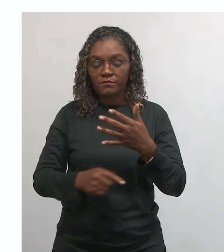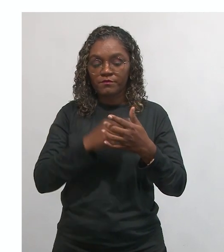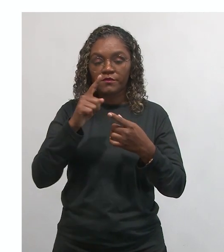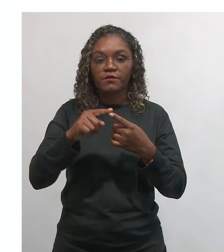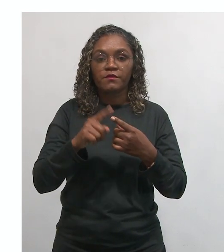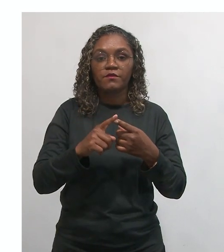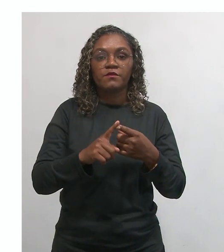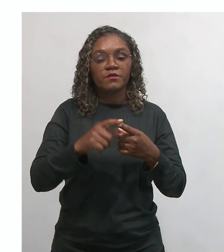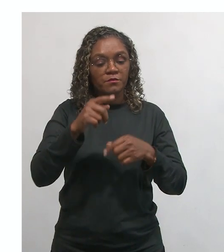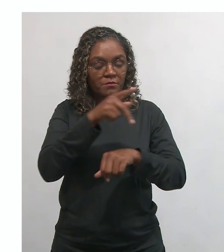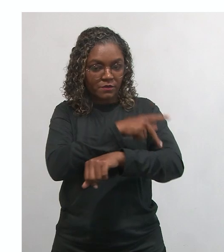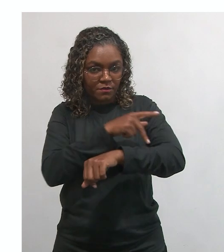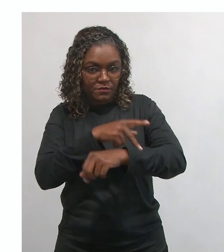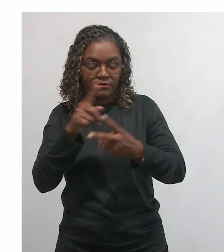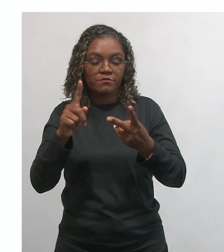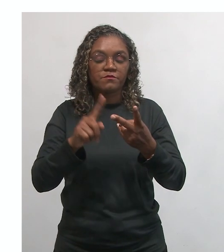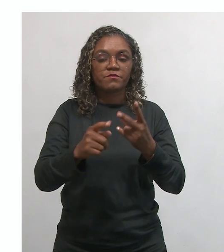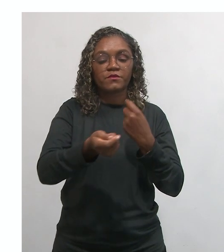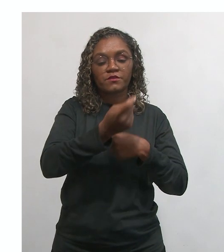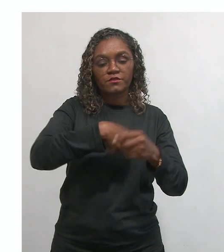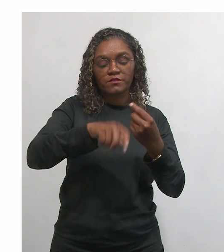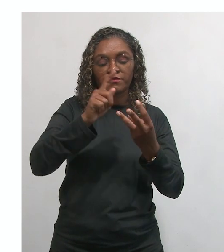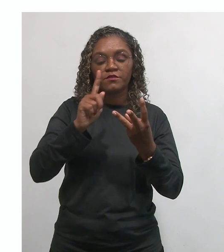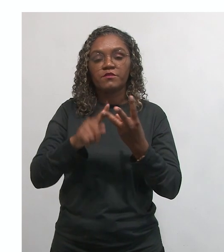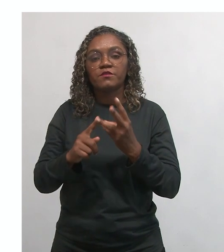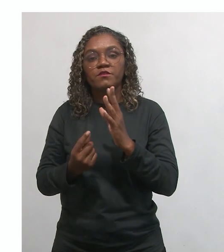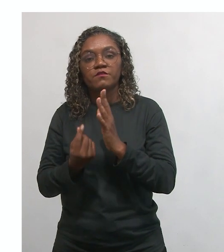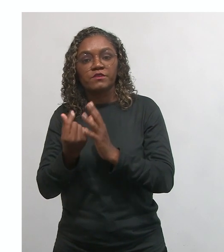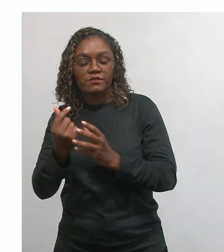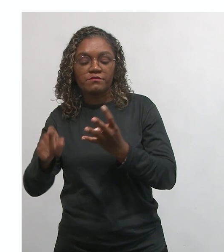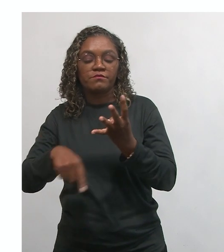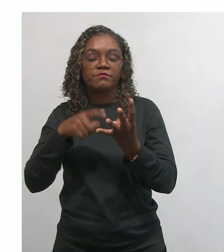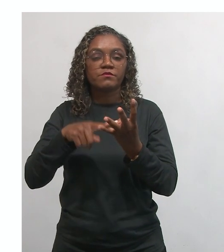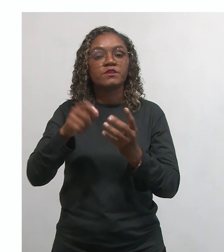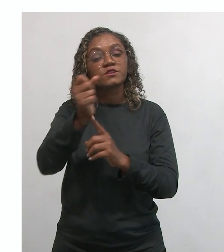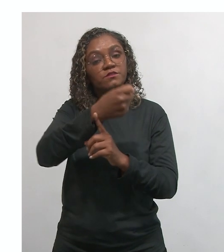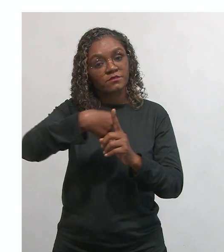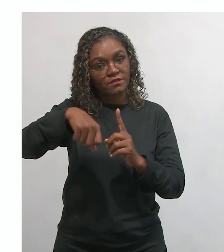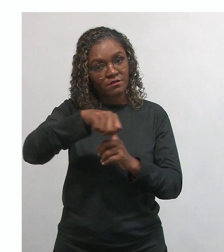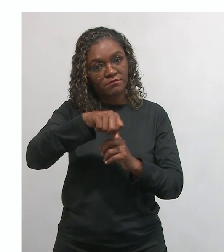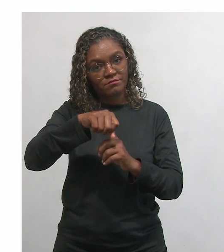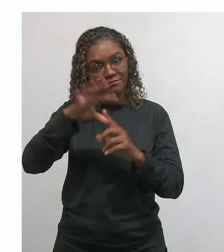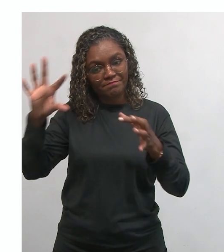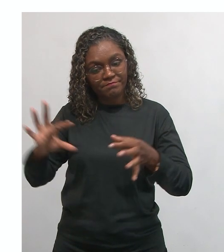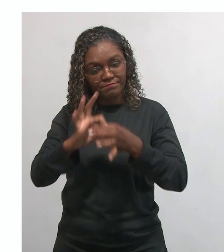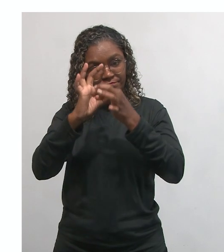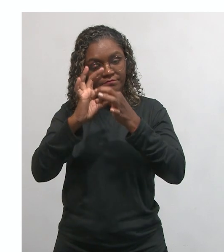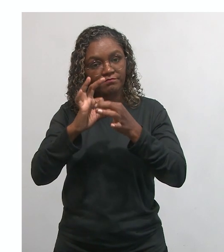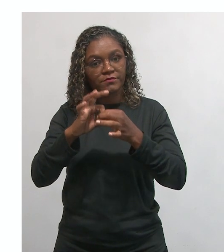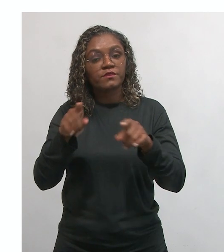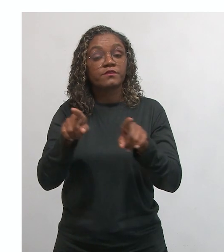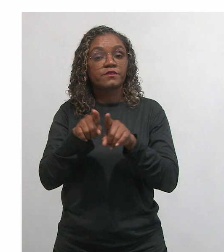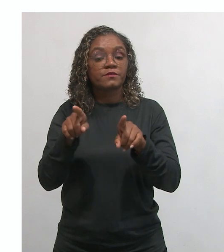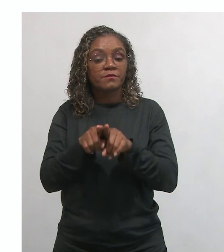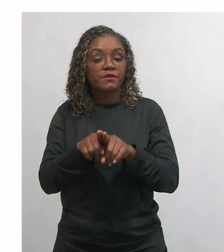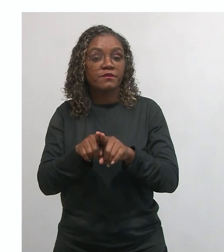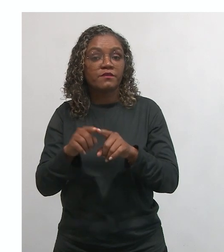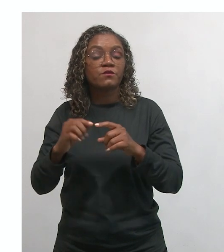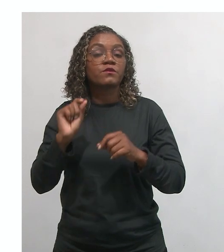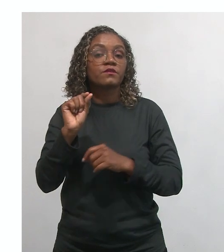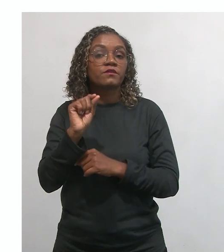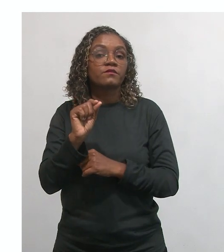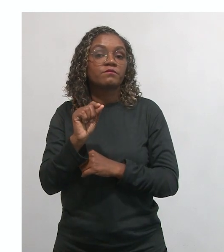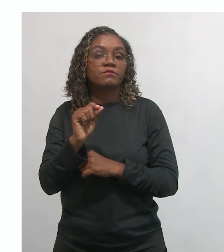aspectos pedagógicos, administrativos, financeiros e sociais, que vai além